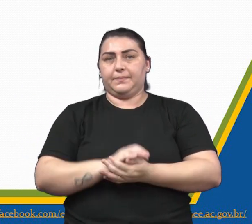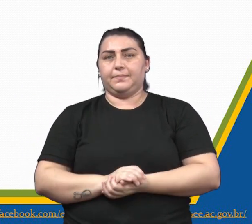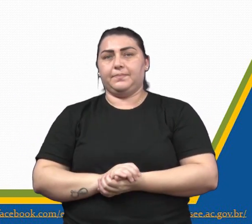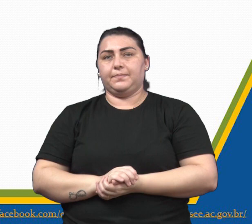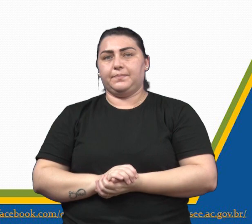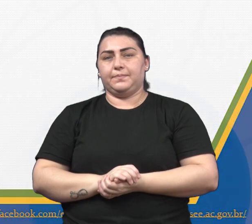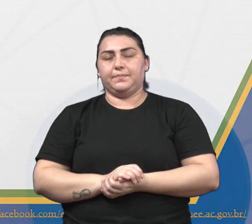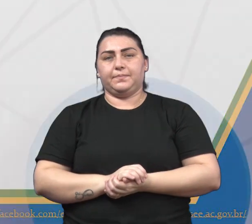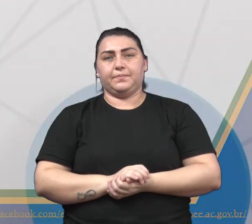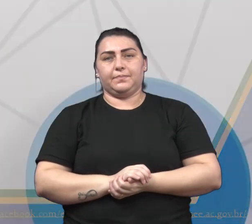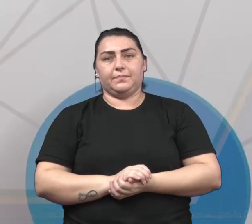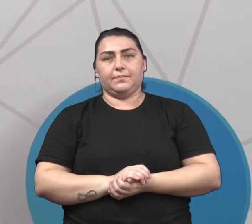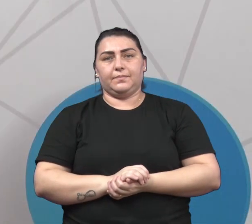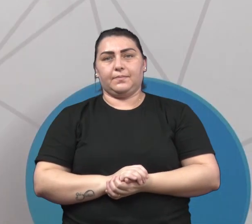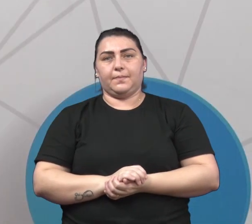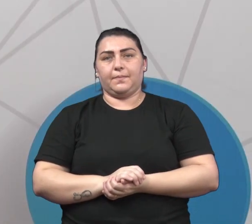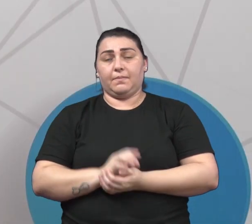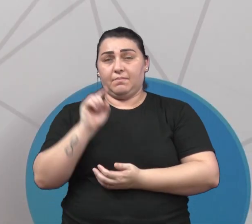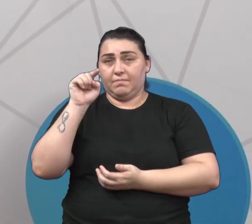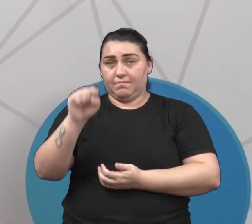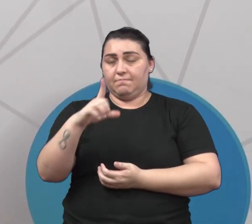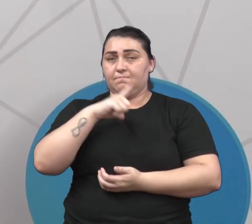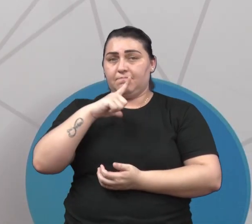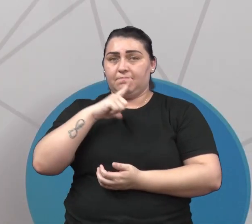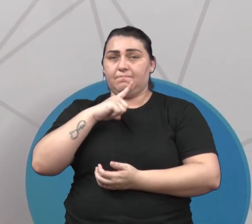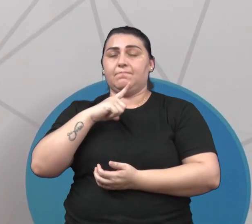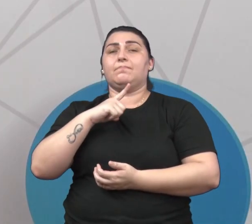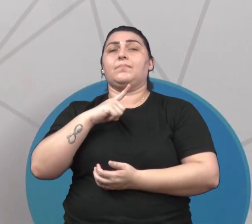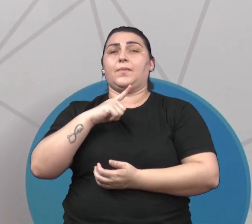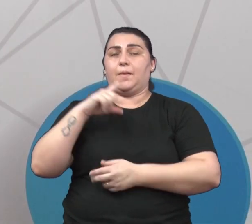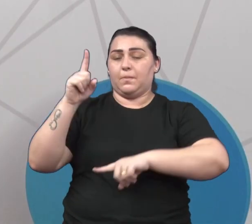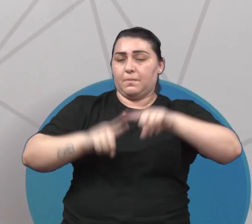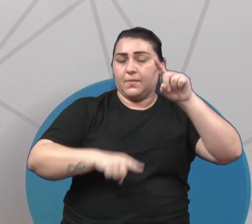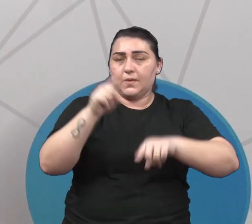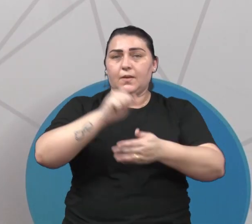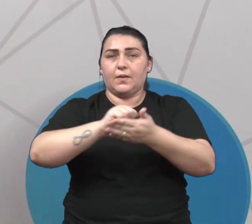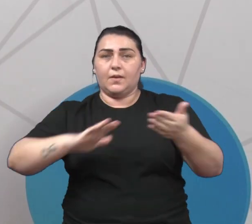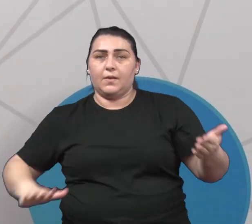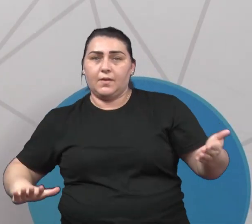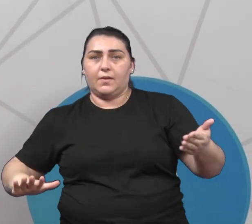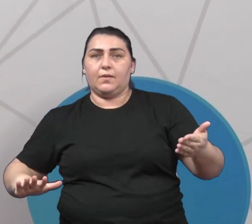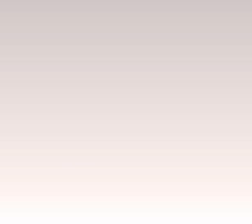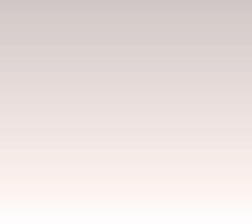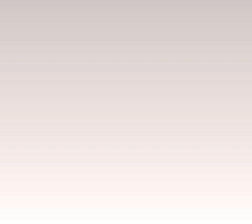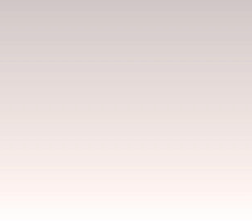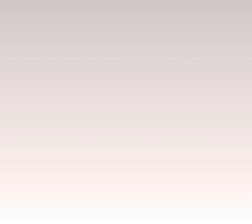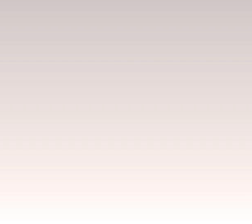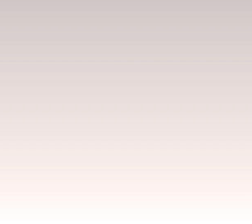www.educ.see.ac.gov.br. Você vai ter acesso ao material e à atividade disponível.